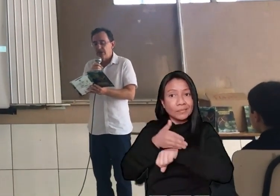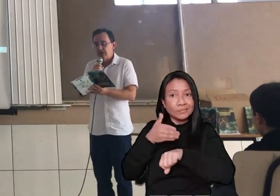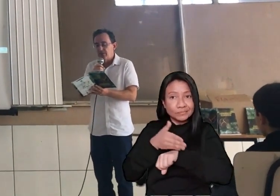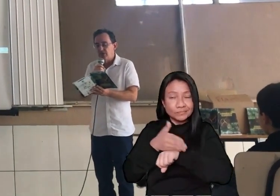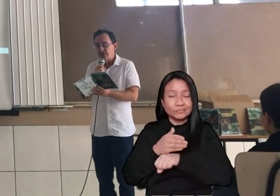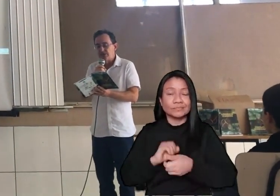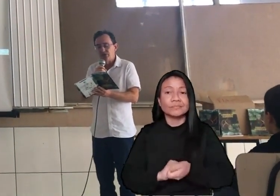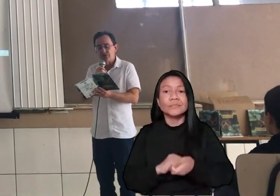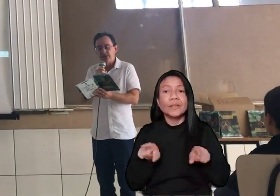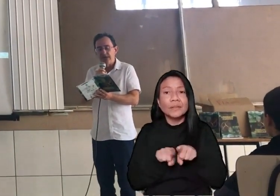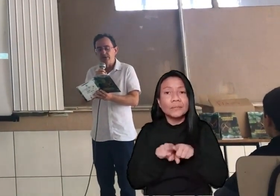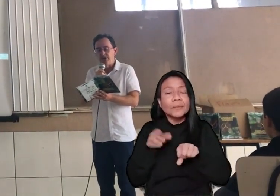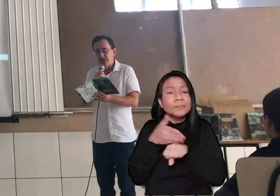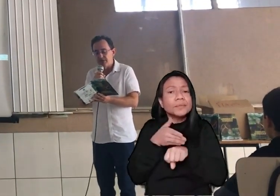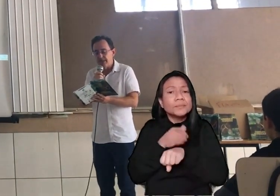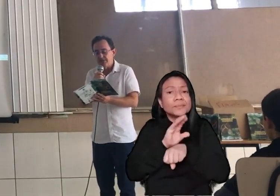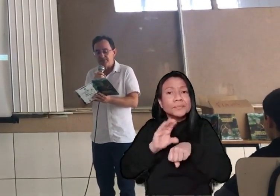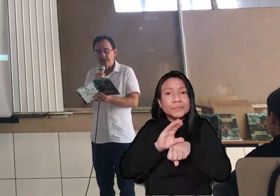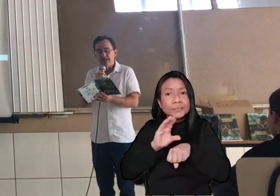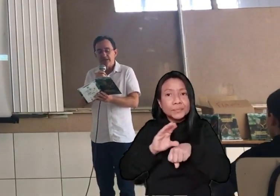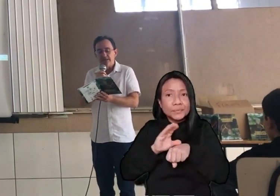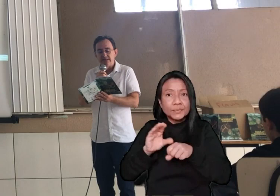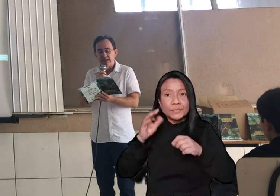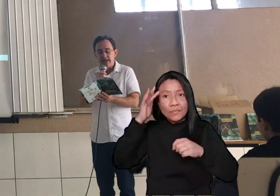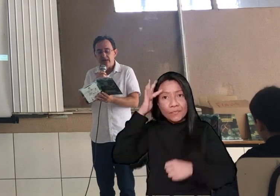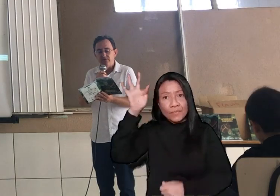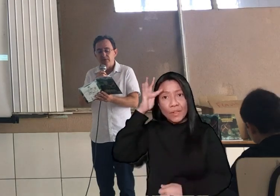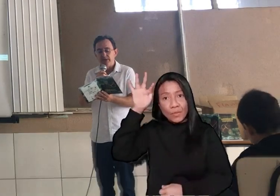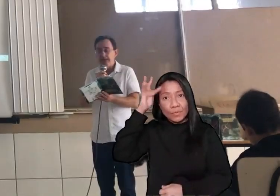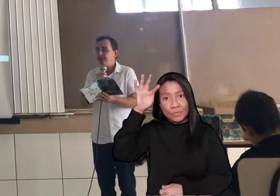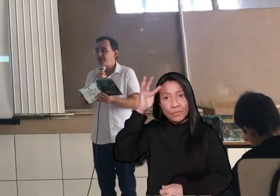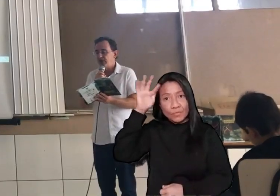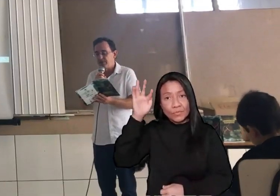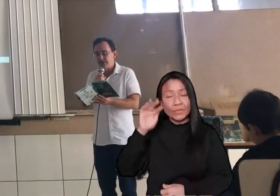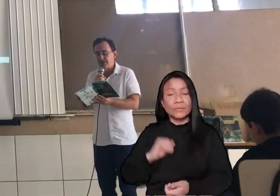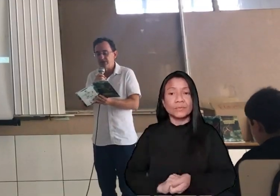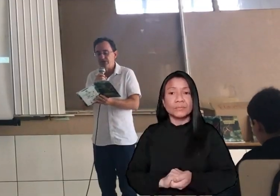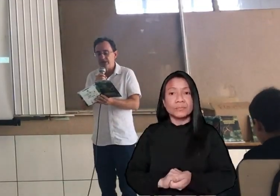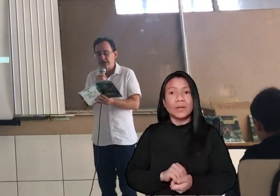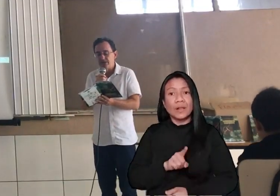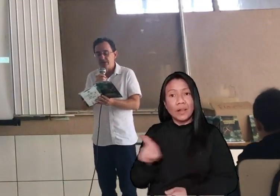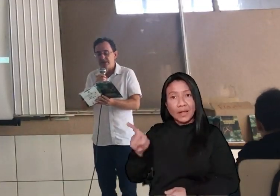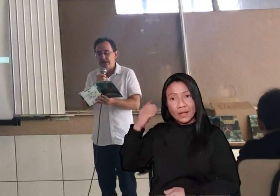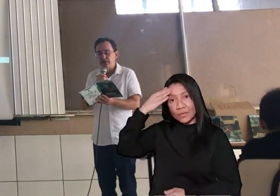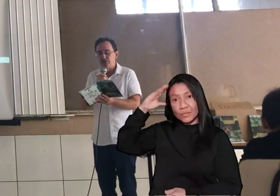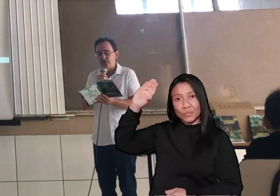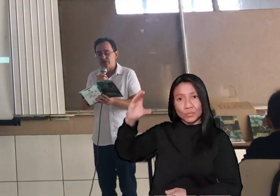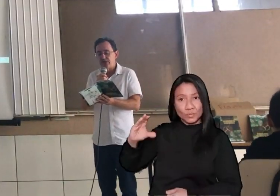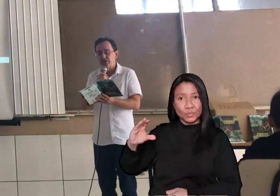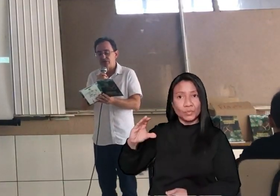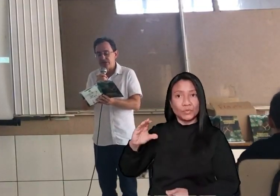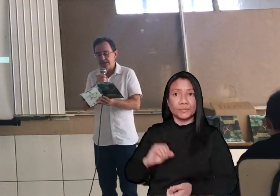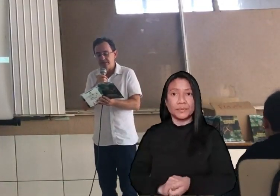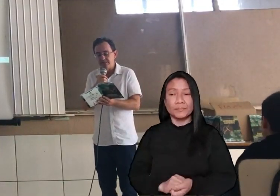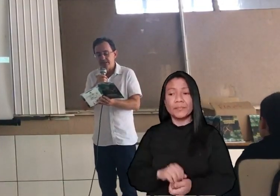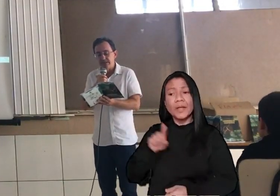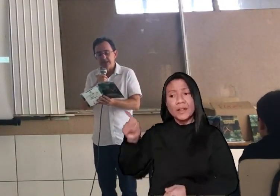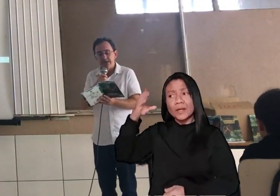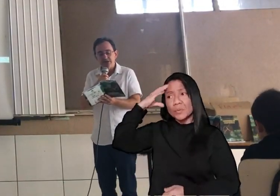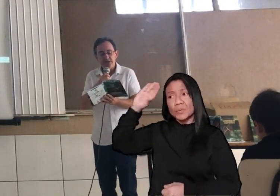franciscano Bom Jesus, em Curitiba. De lá, foi para Petrópolis, no Rio de Janeiro, e cursou